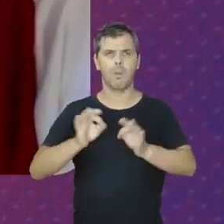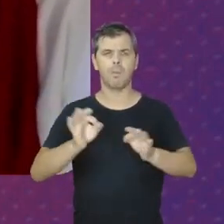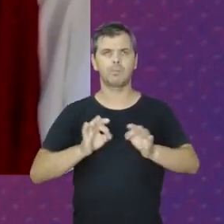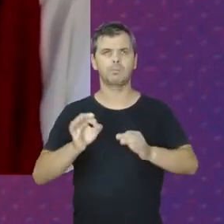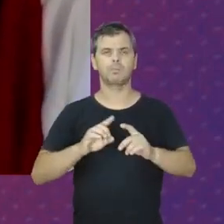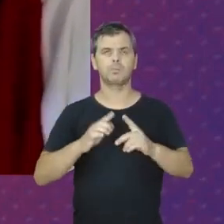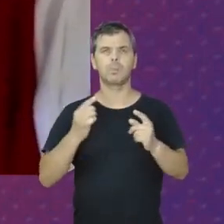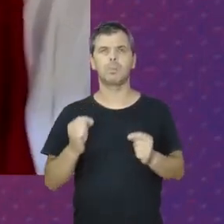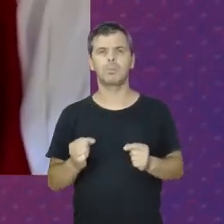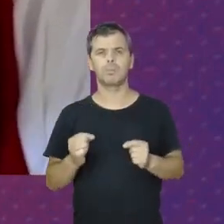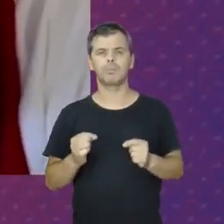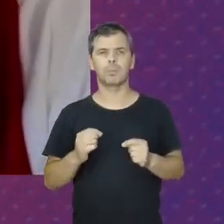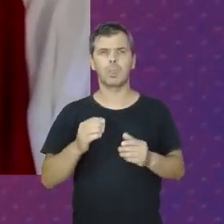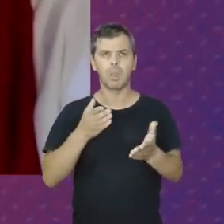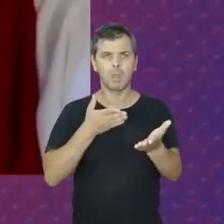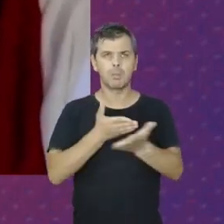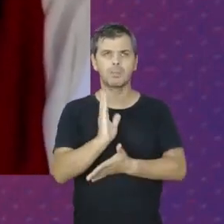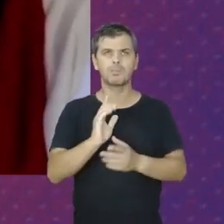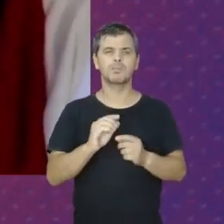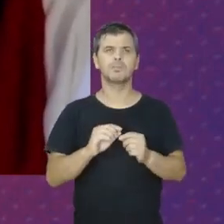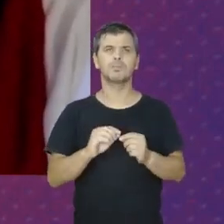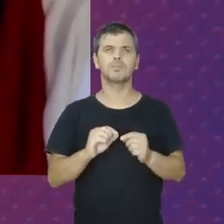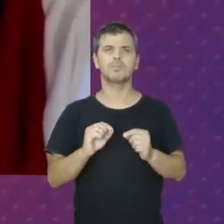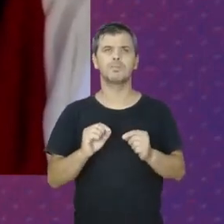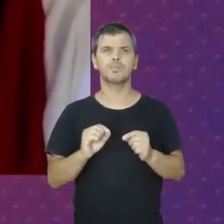organizar, aprovar,